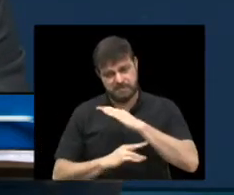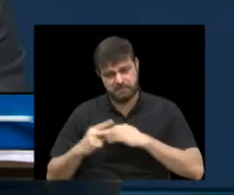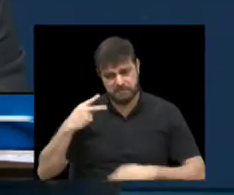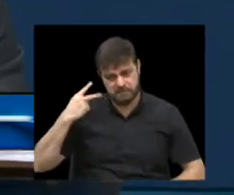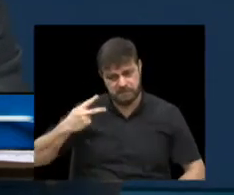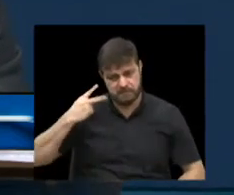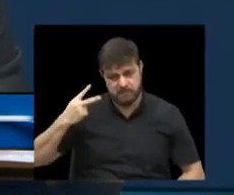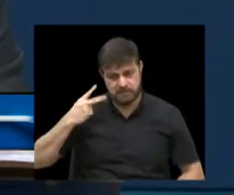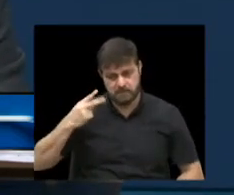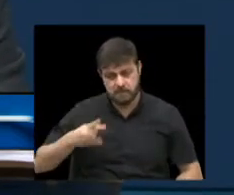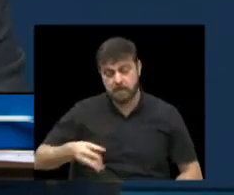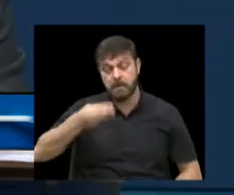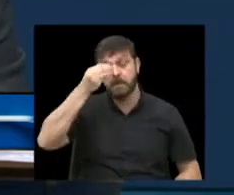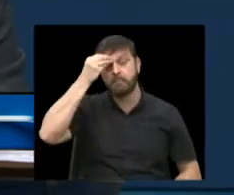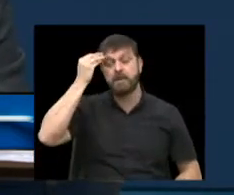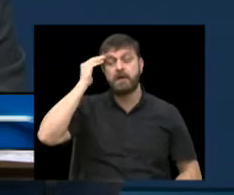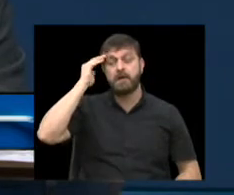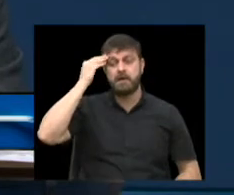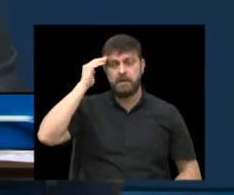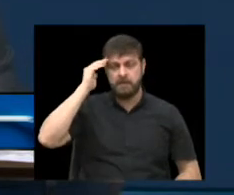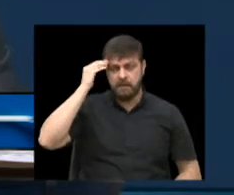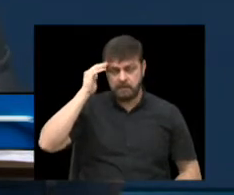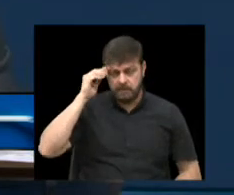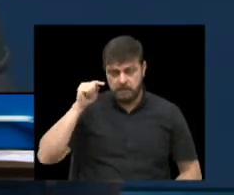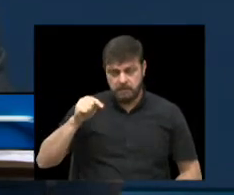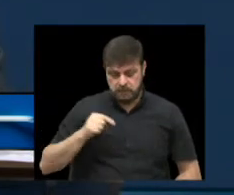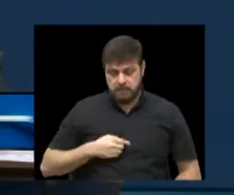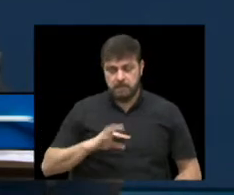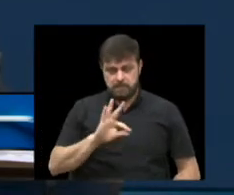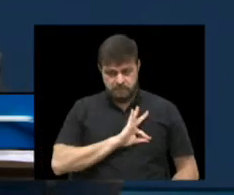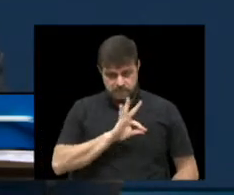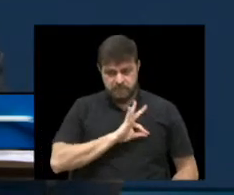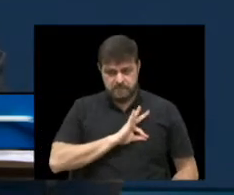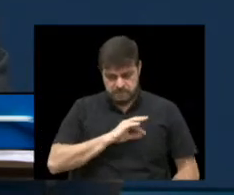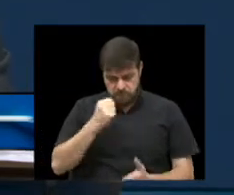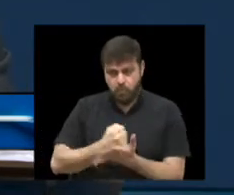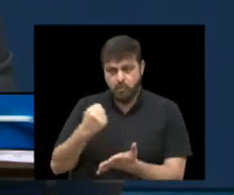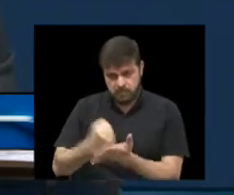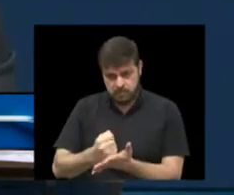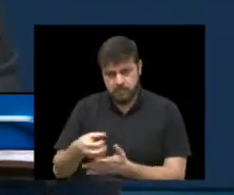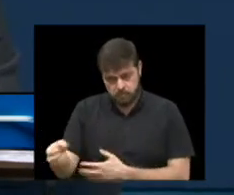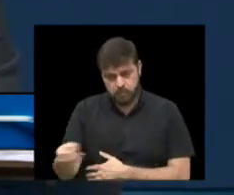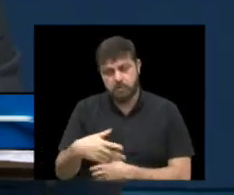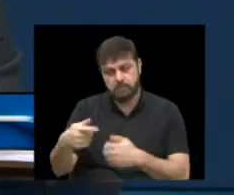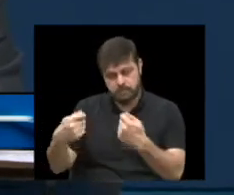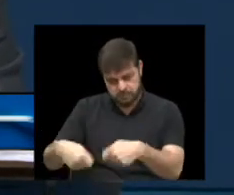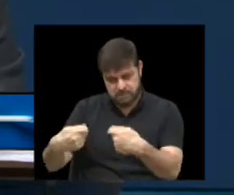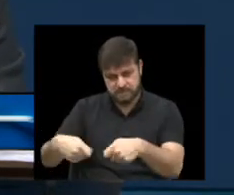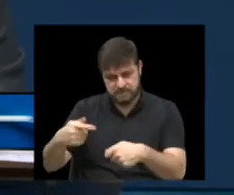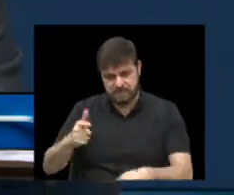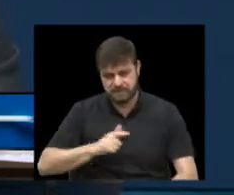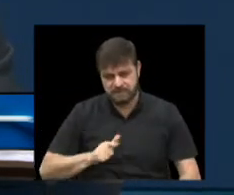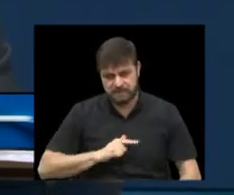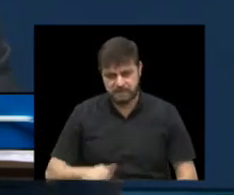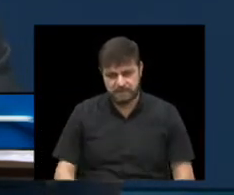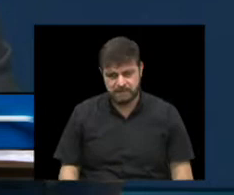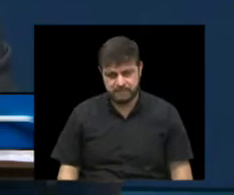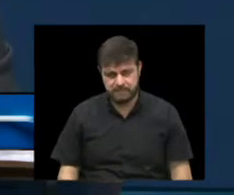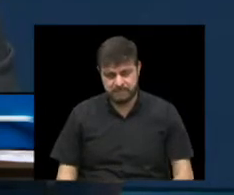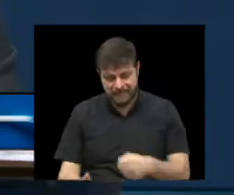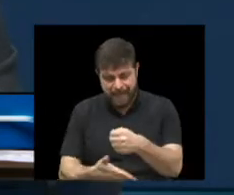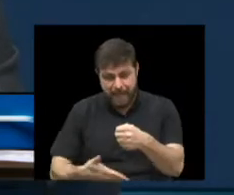a casa pudesse entender, talvez, o efetivo da guarda, ou simplesmente inserir nos direitos, nos princípios